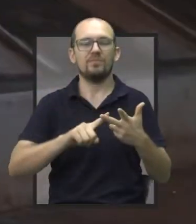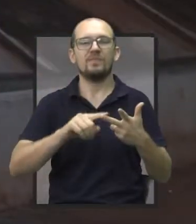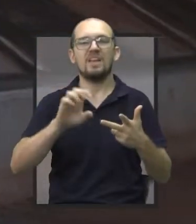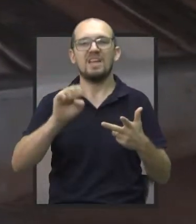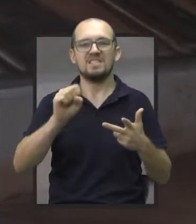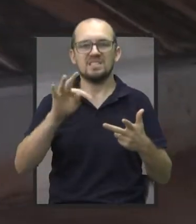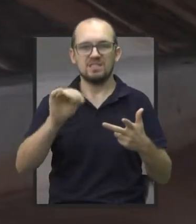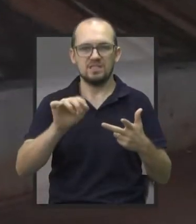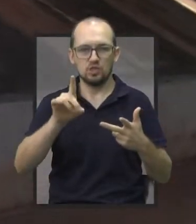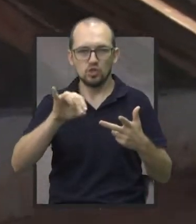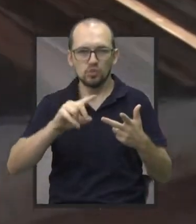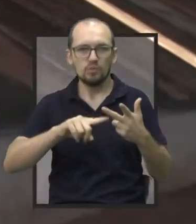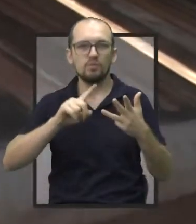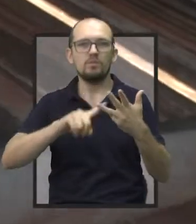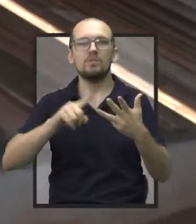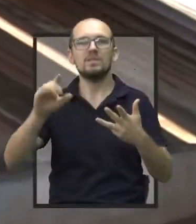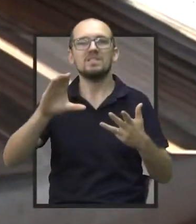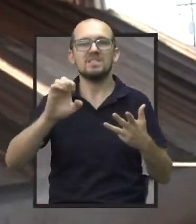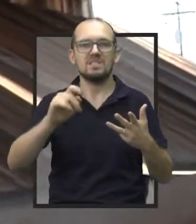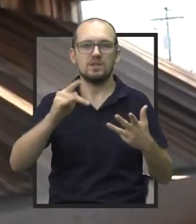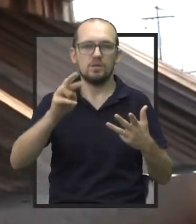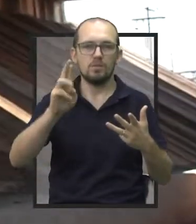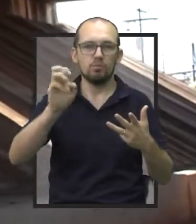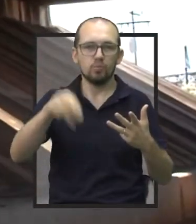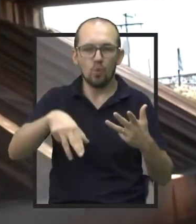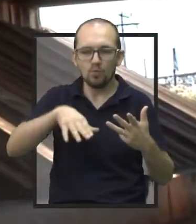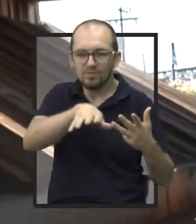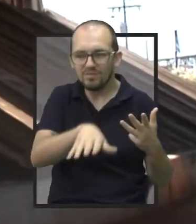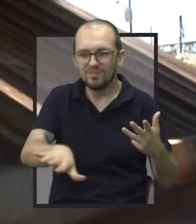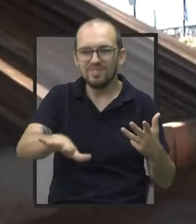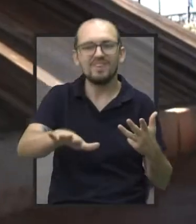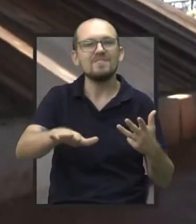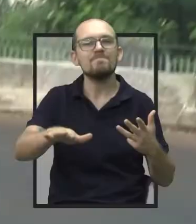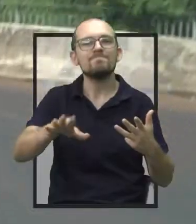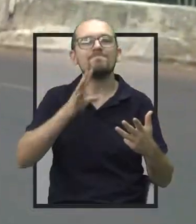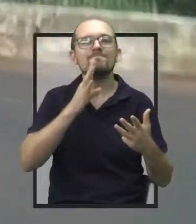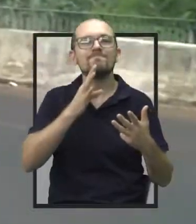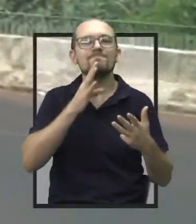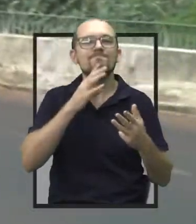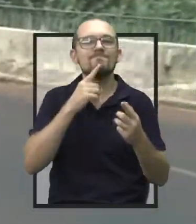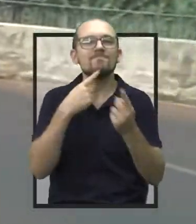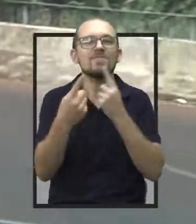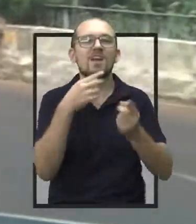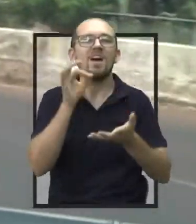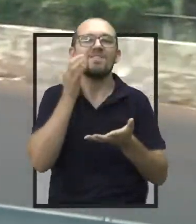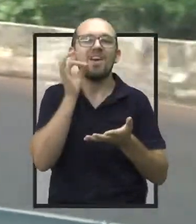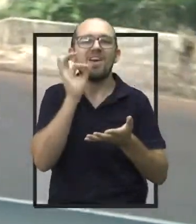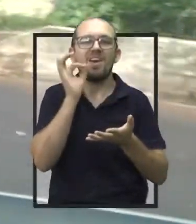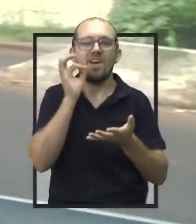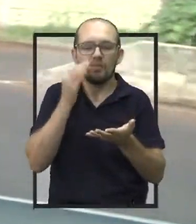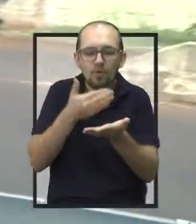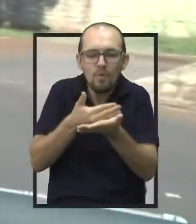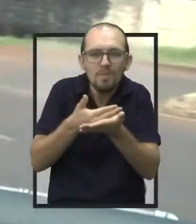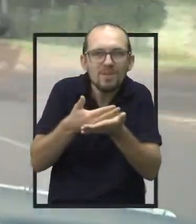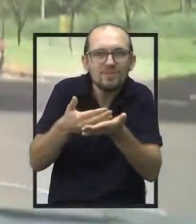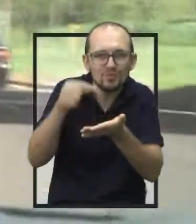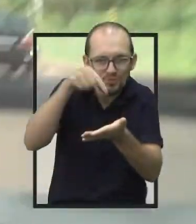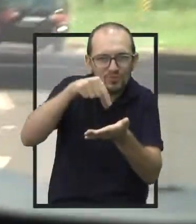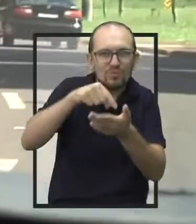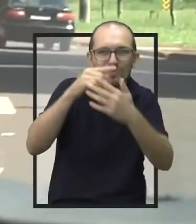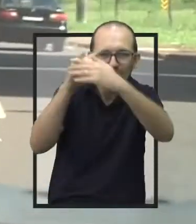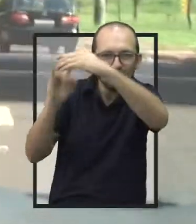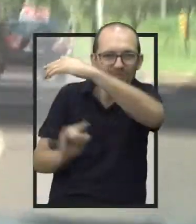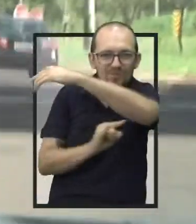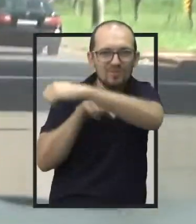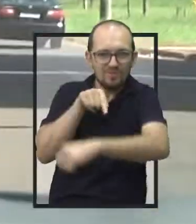estádio lá embaixo no ceprom é exatamente ali na avenida do café no comecinho na avenida do café é sobre o